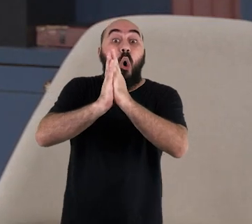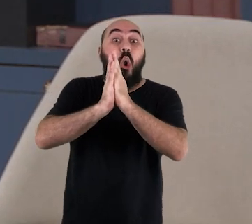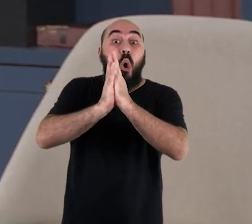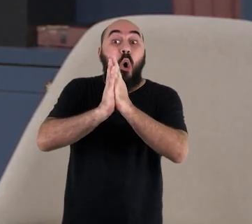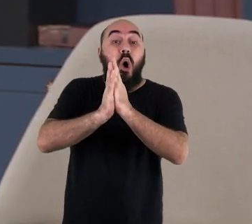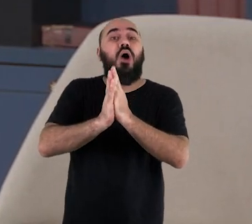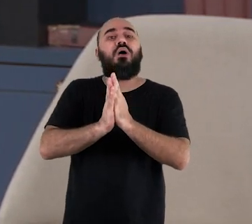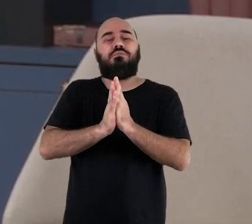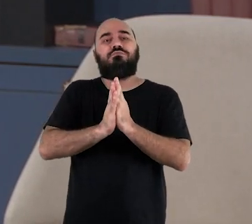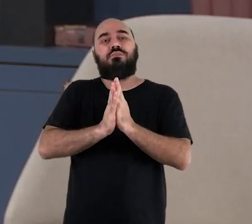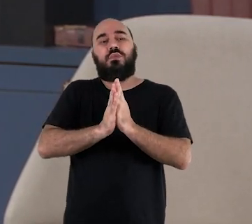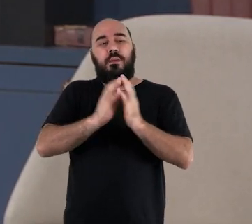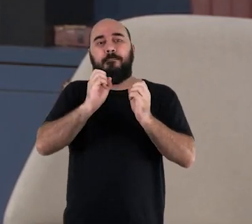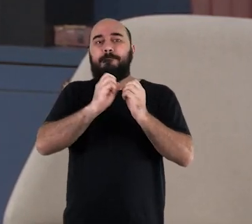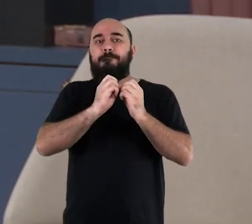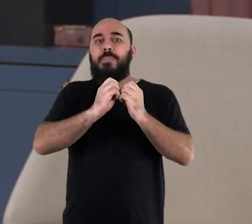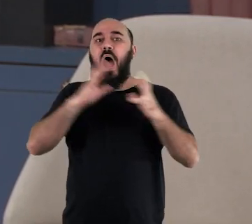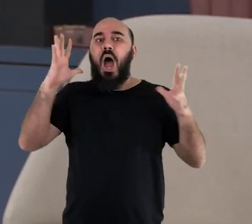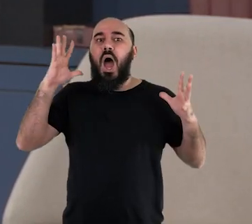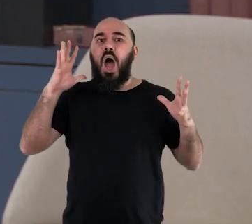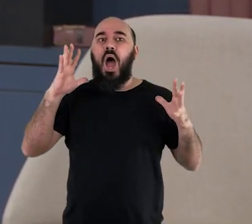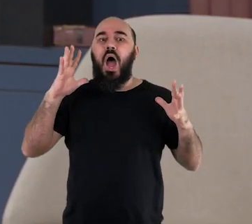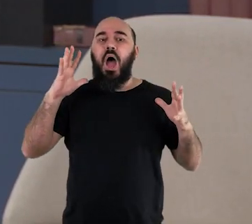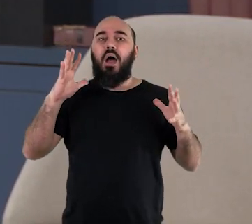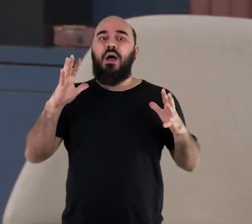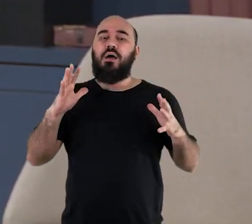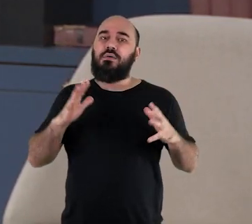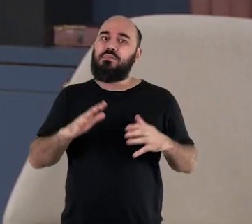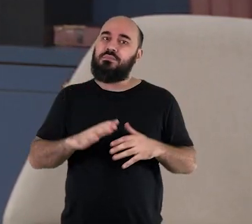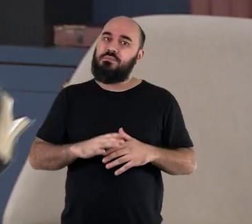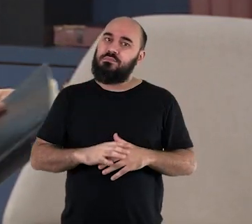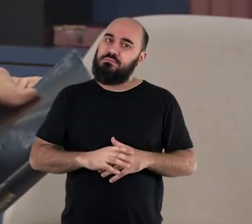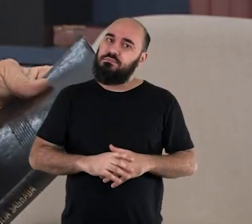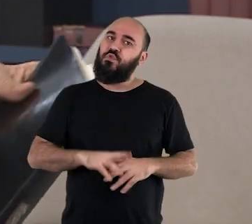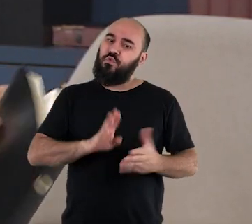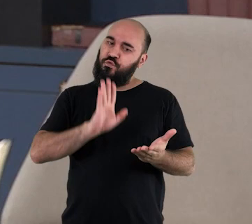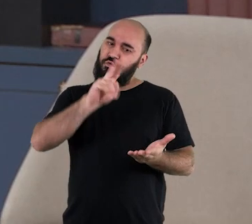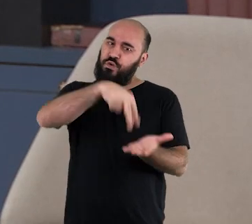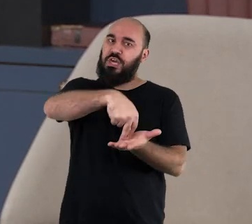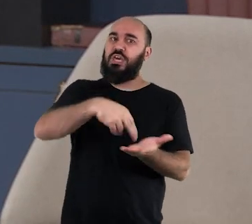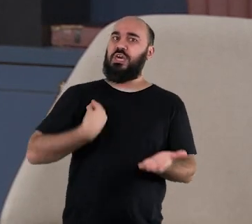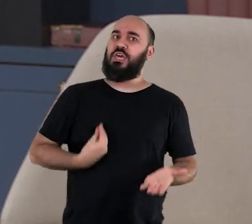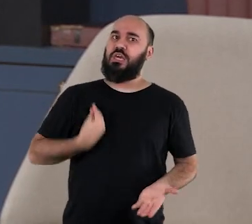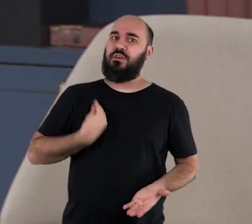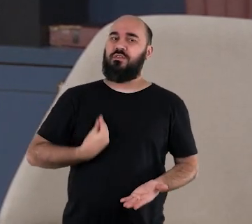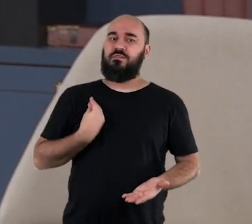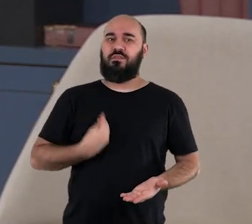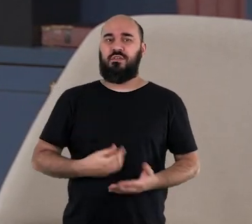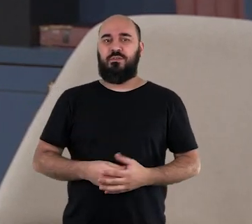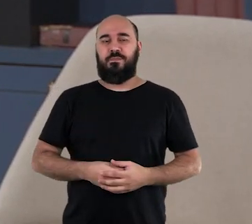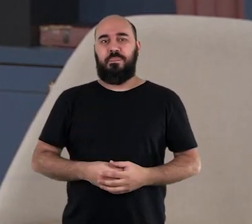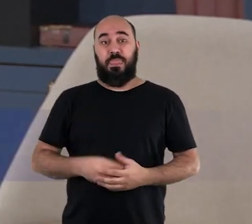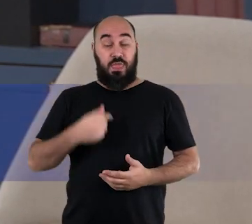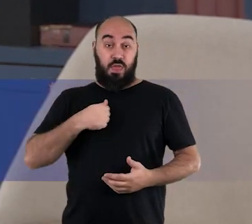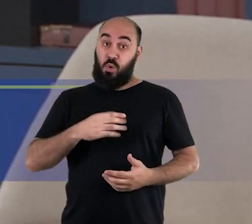sei se você já teve coragem de fazer assim uma oração dessas, pedindo a Deus para ressuscitar alguém. Eu nunca tive essa coragem, essa